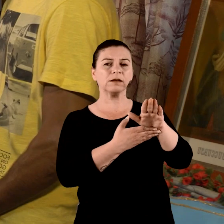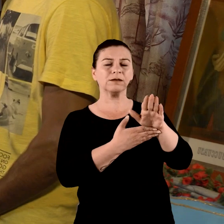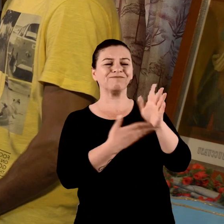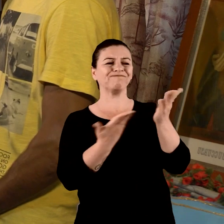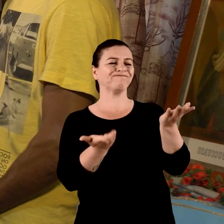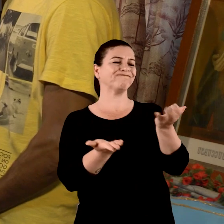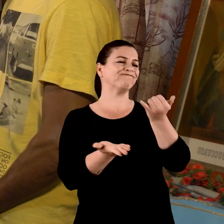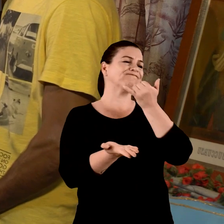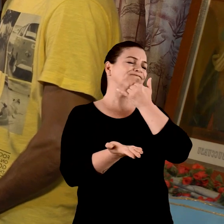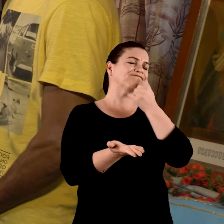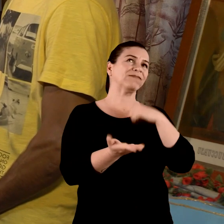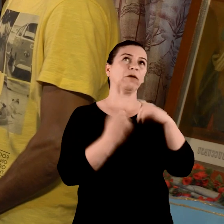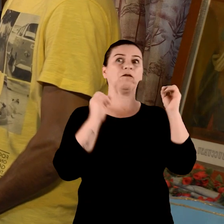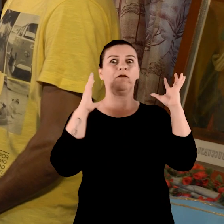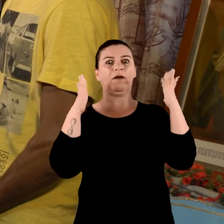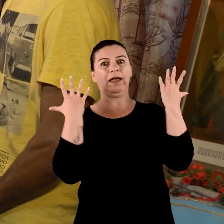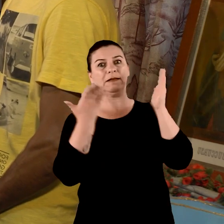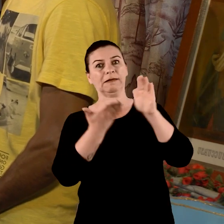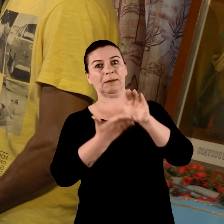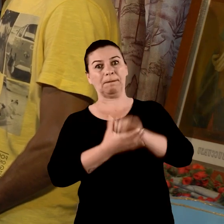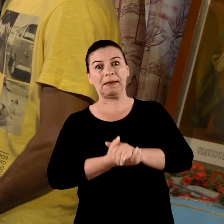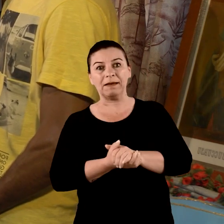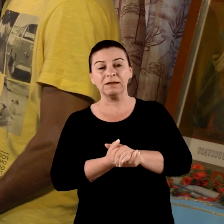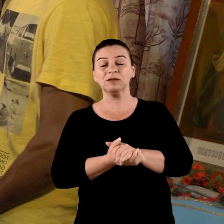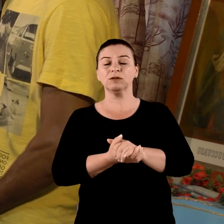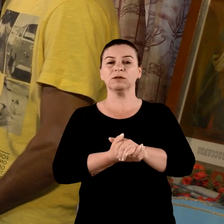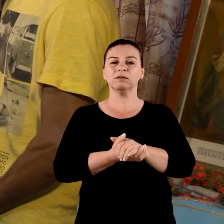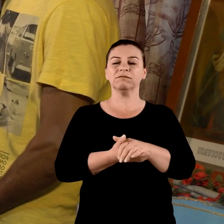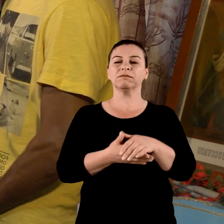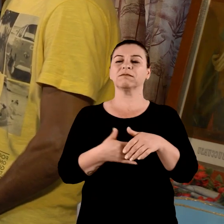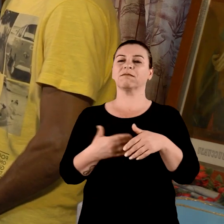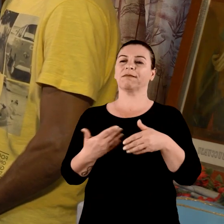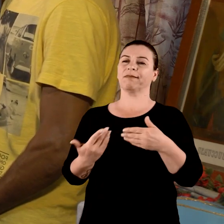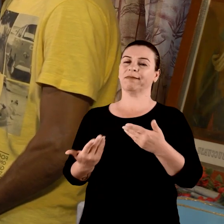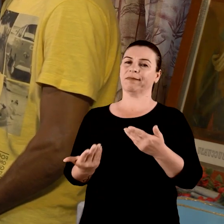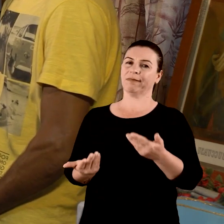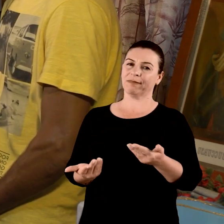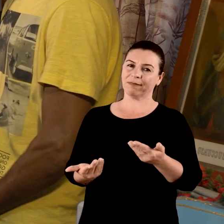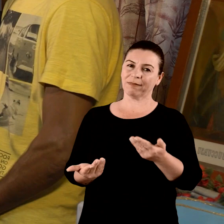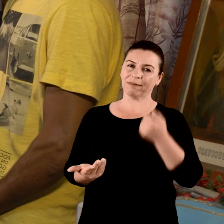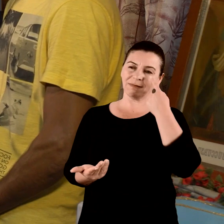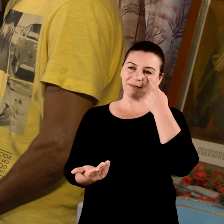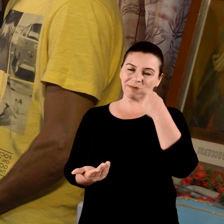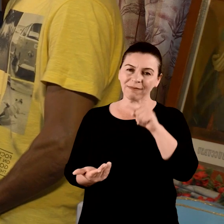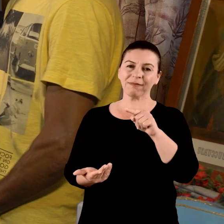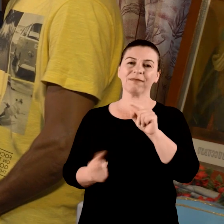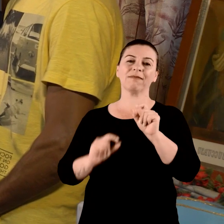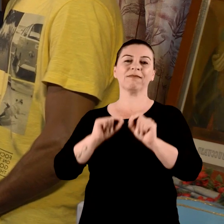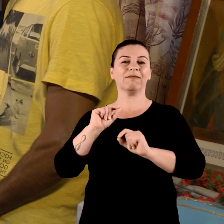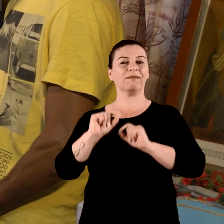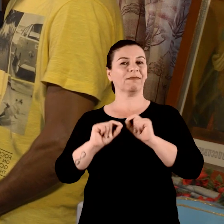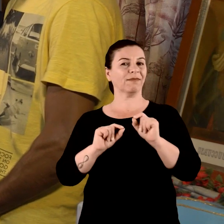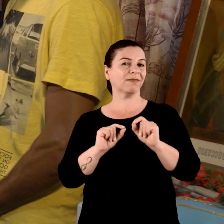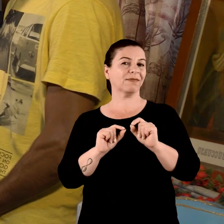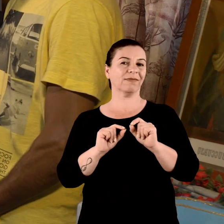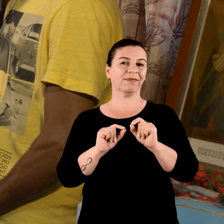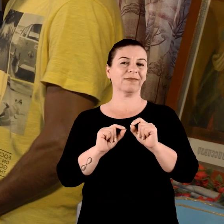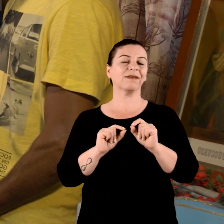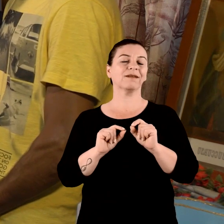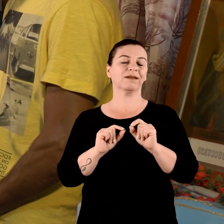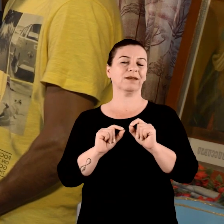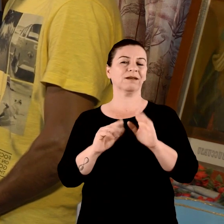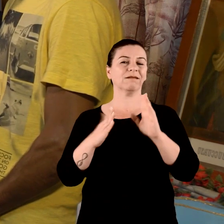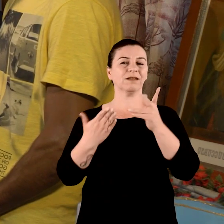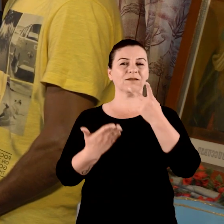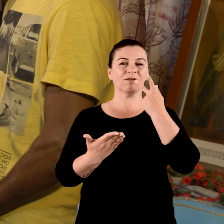Mas como é que você vai? Mas eu acho que não vai dar, que eu tenho uma festa, um casamento para ir. Aí você vê aquela questão